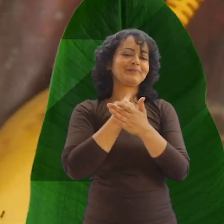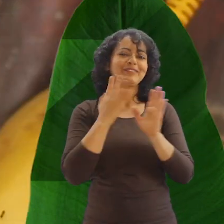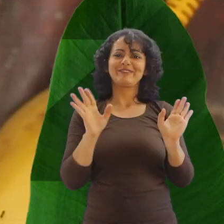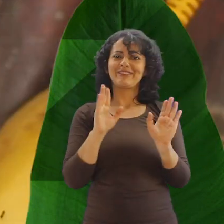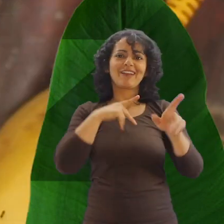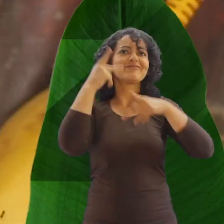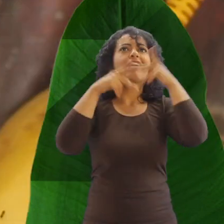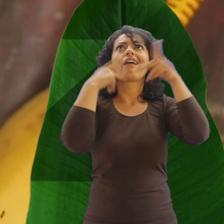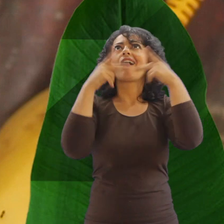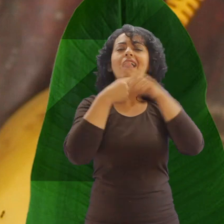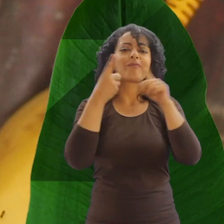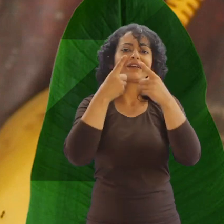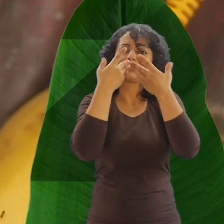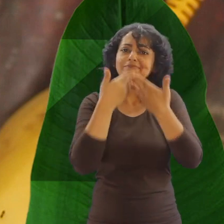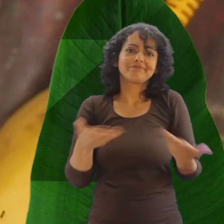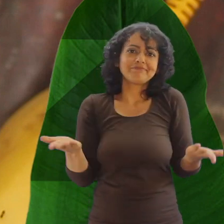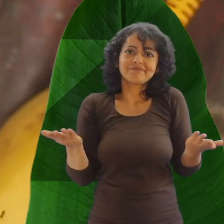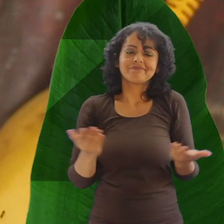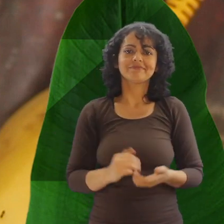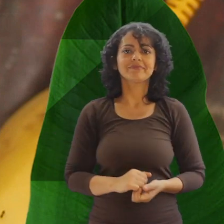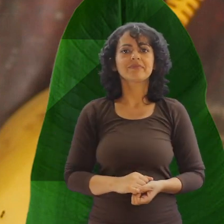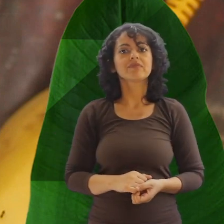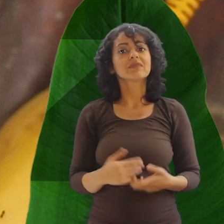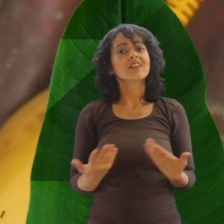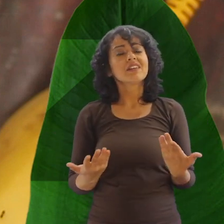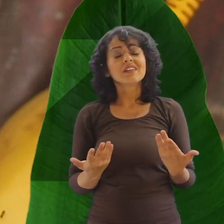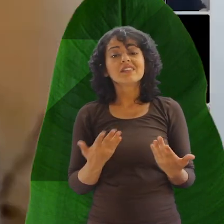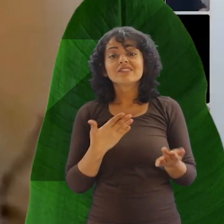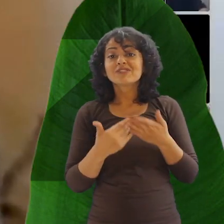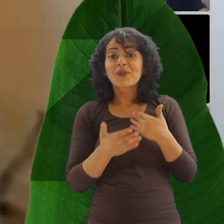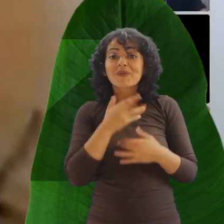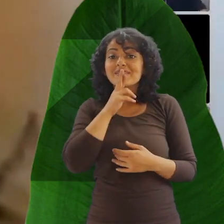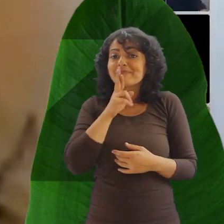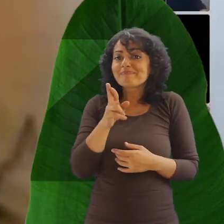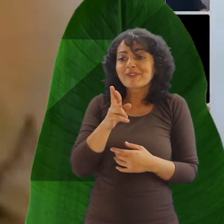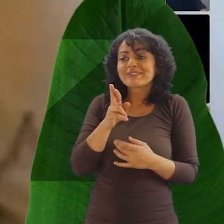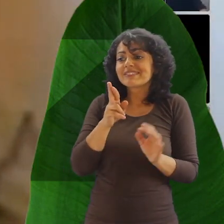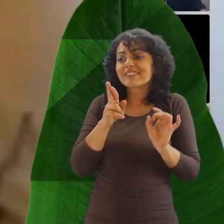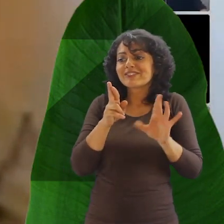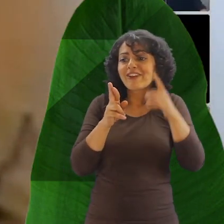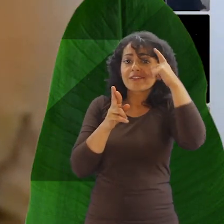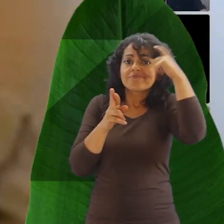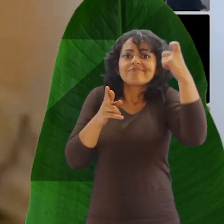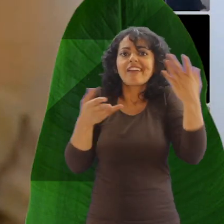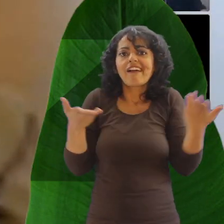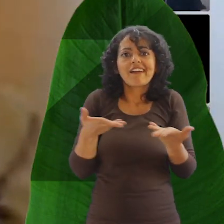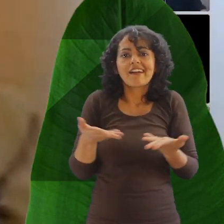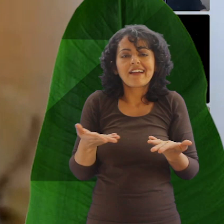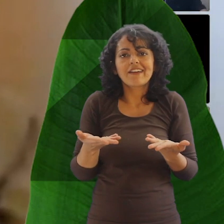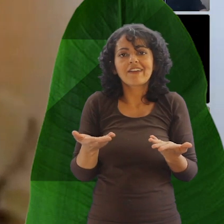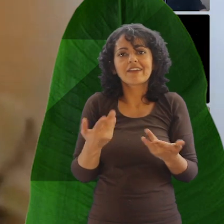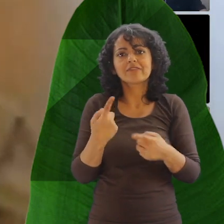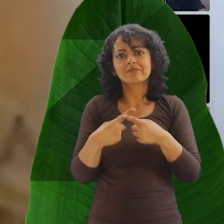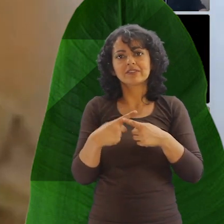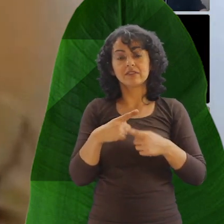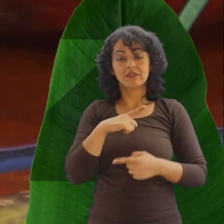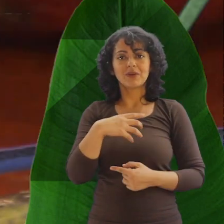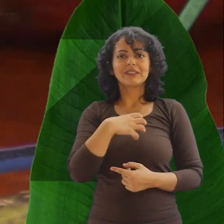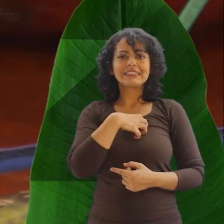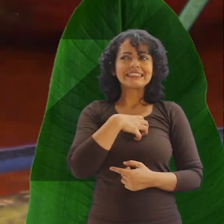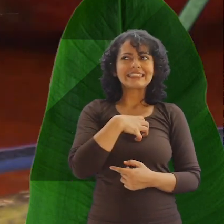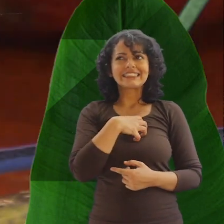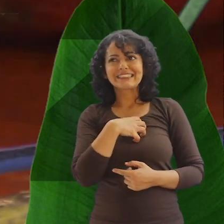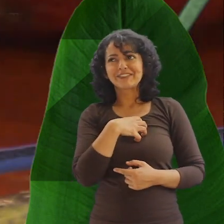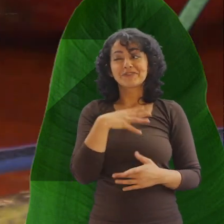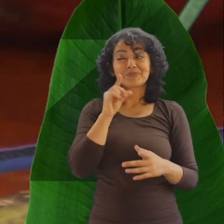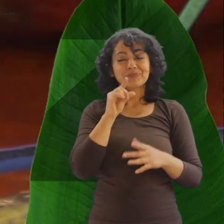pergunta. Falei pra cacete e não fui. A conclusão é essa. Qualquer resposta a isso vai ser uma criação do momento, né? Eu